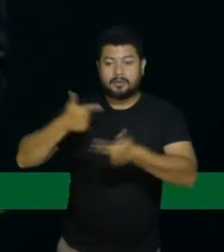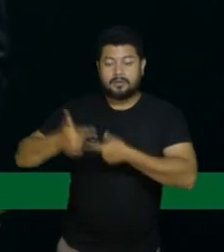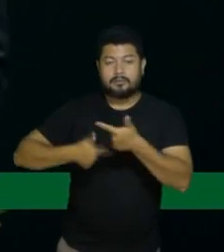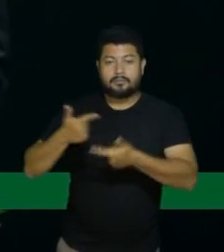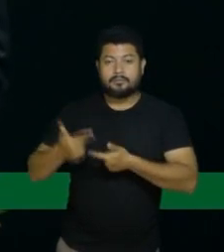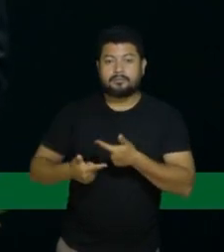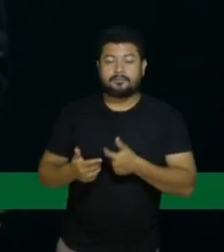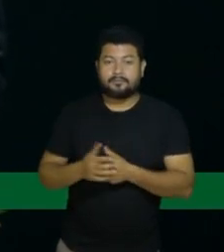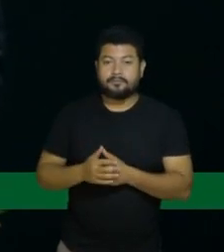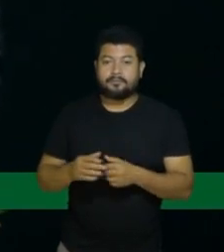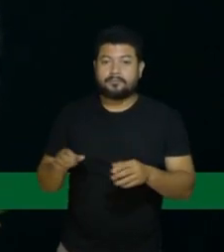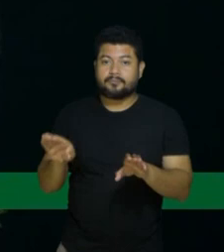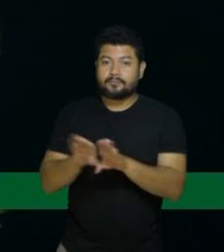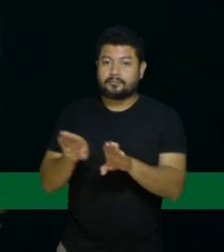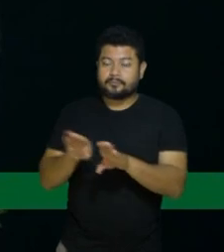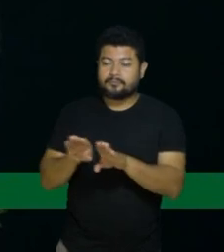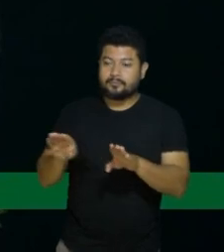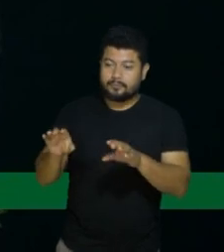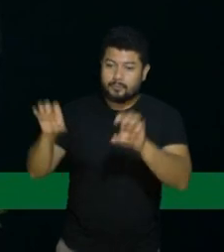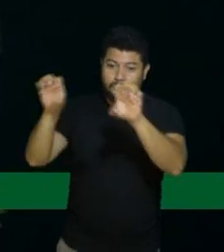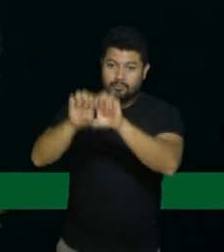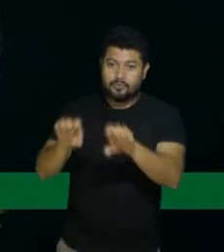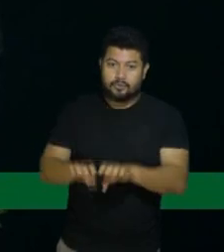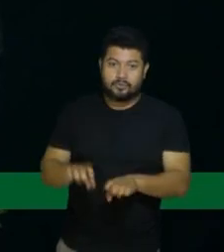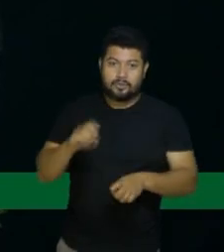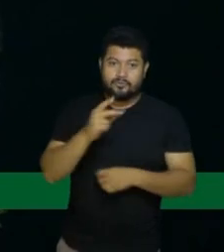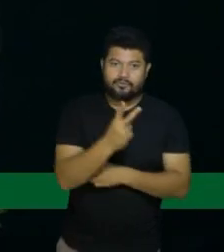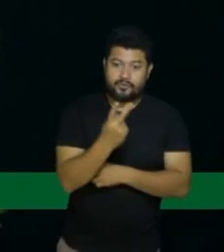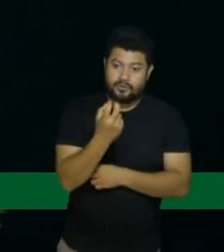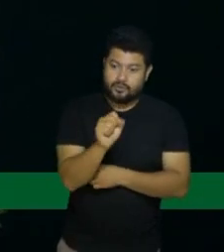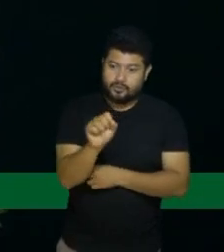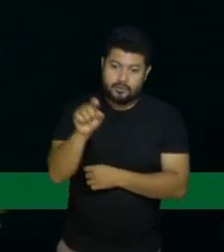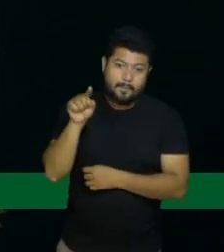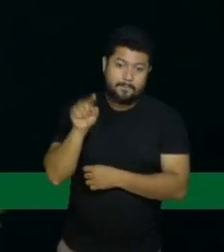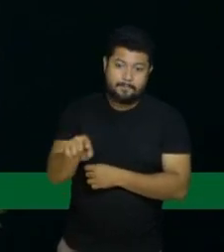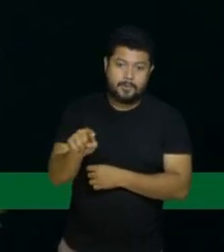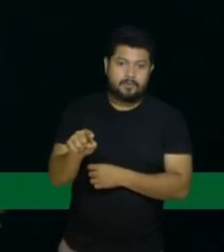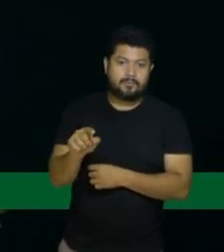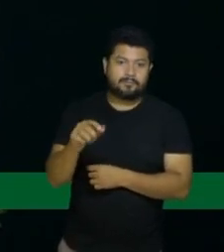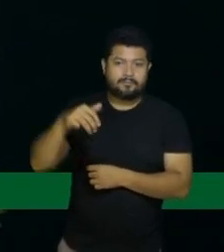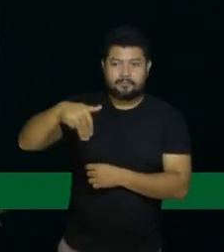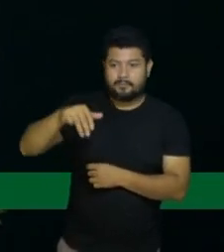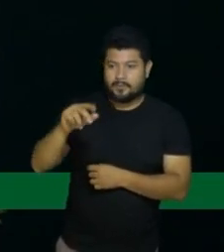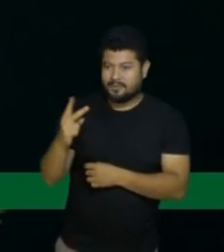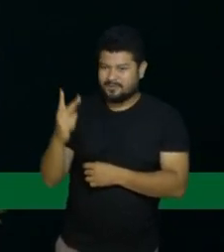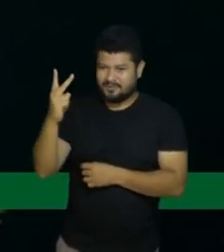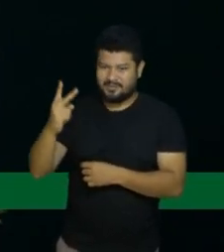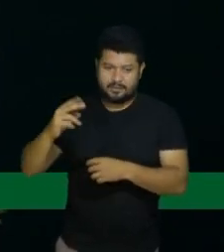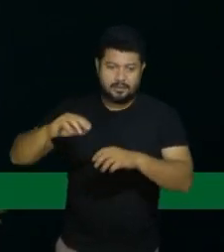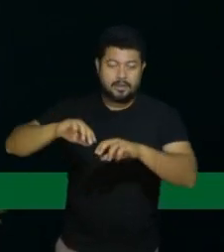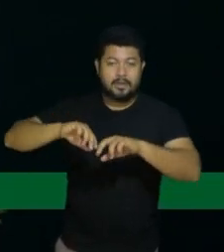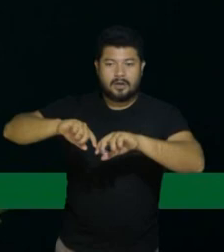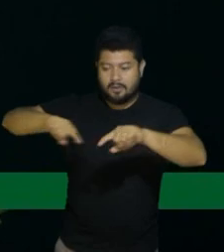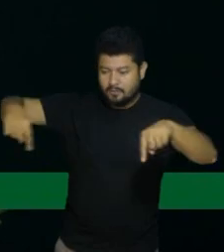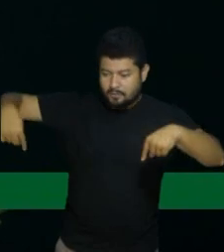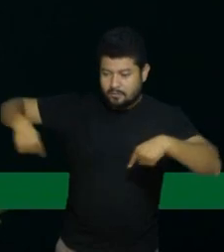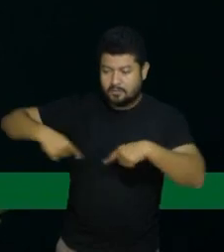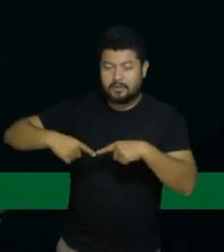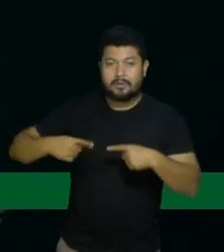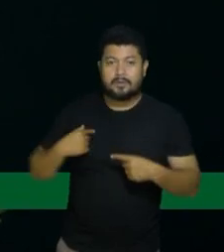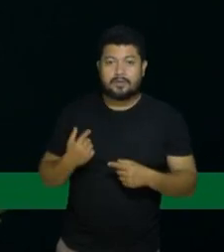de 28.000 m qu em 2023 registramos 15.000 internações